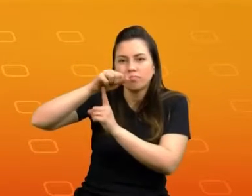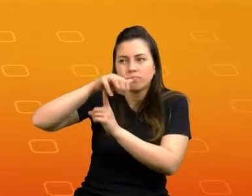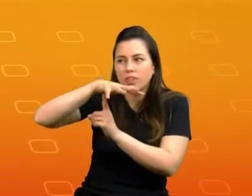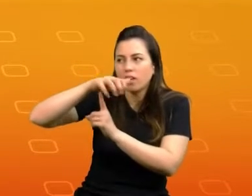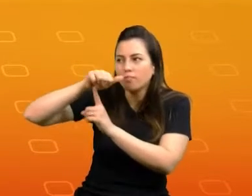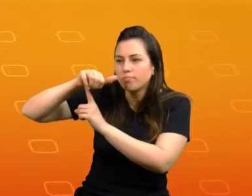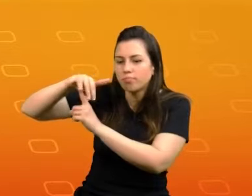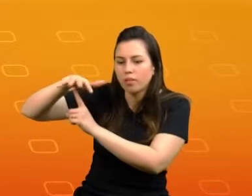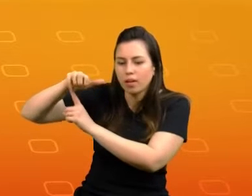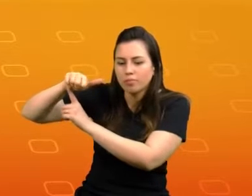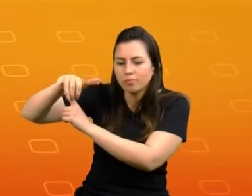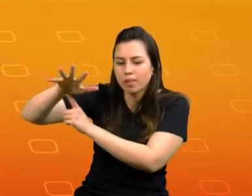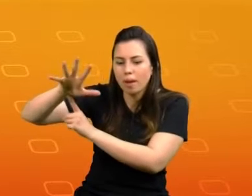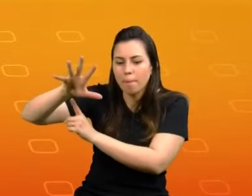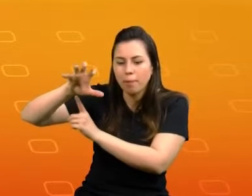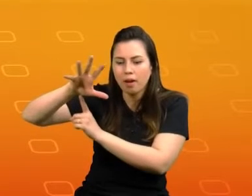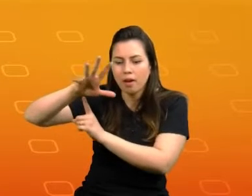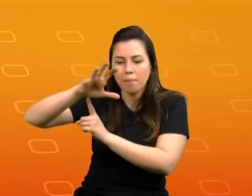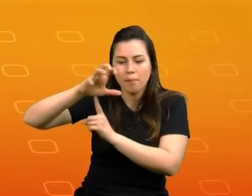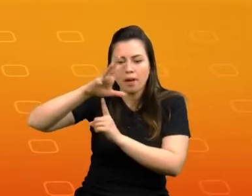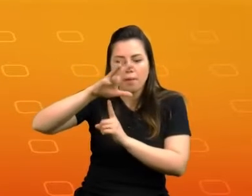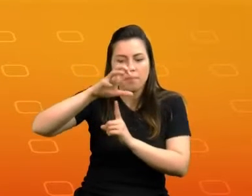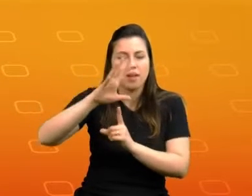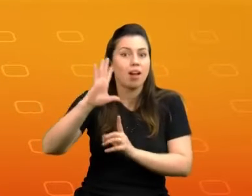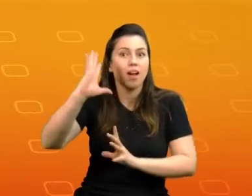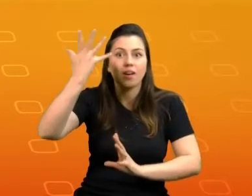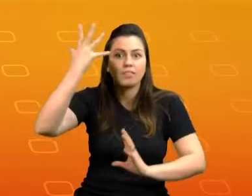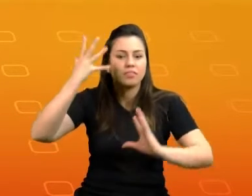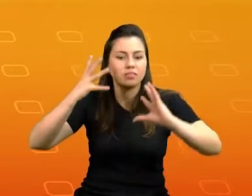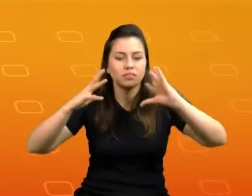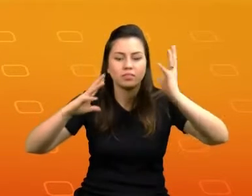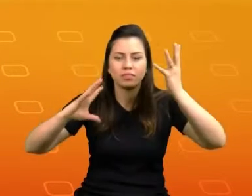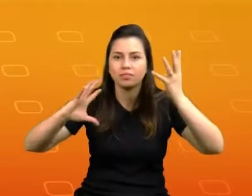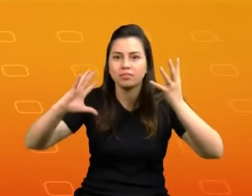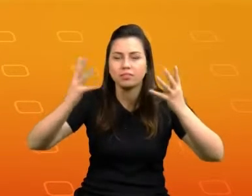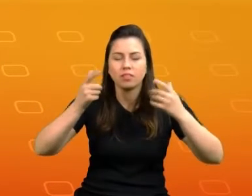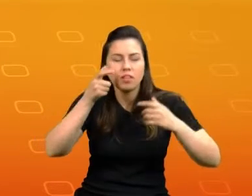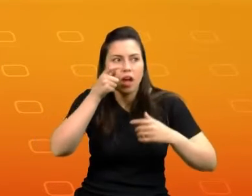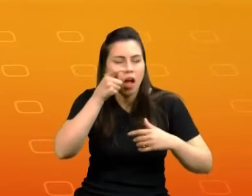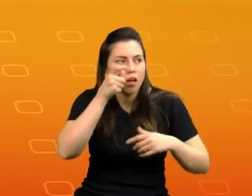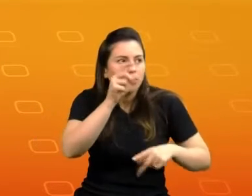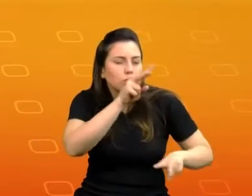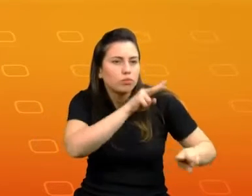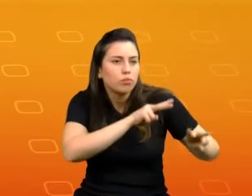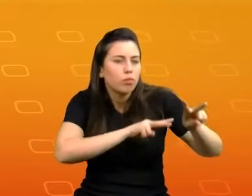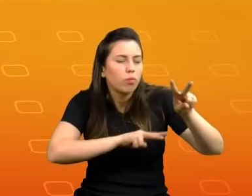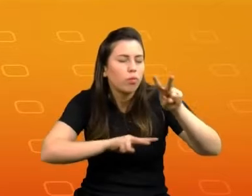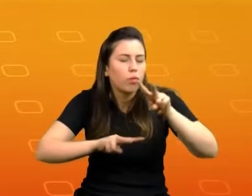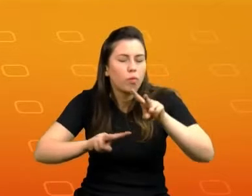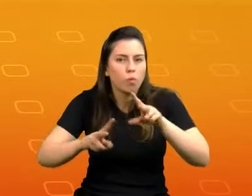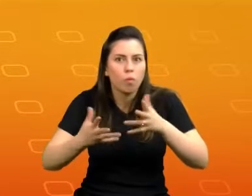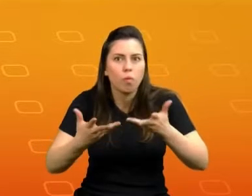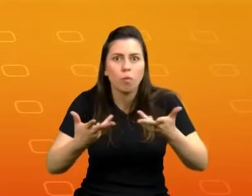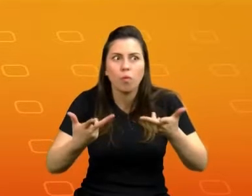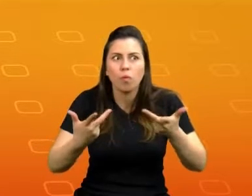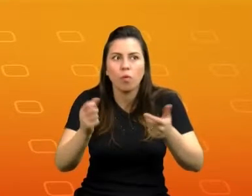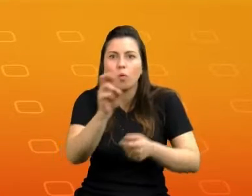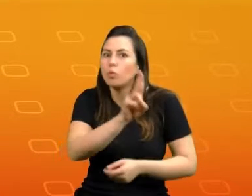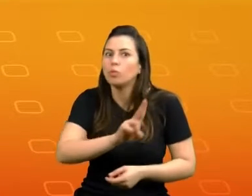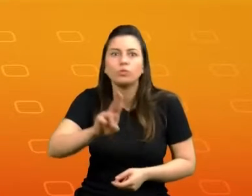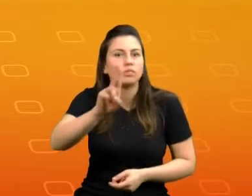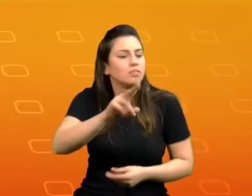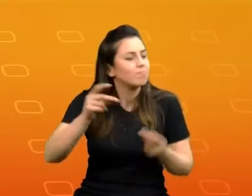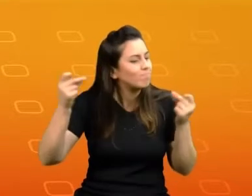tudo que aconteceu lá dentro gerou o material visual que eles ficaram usando por muito